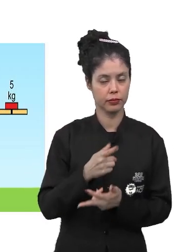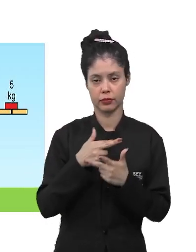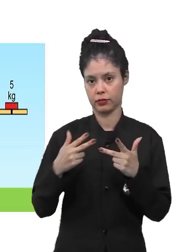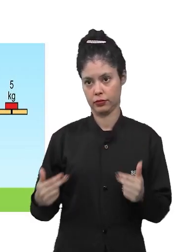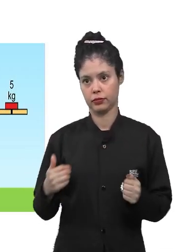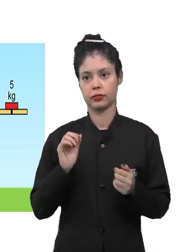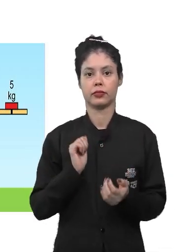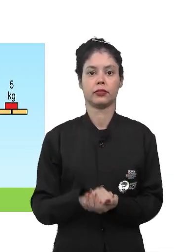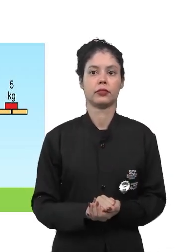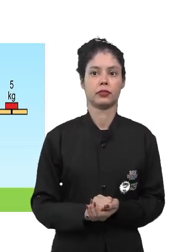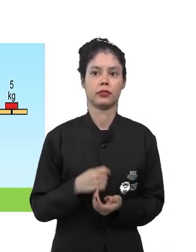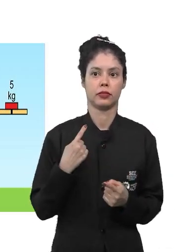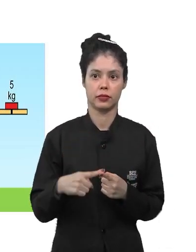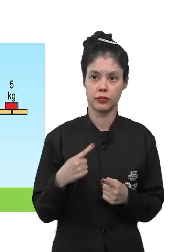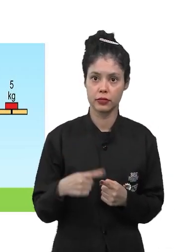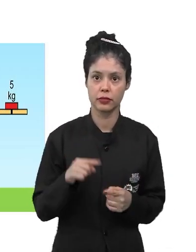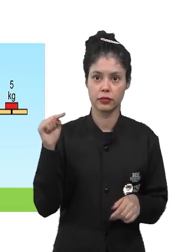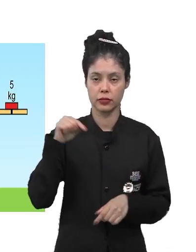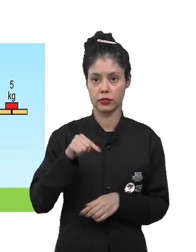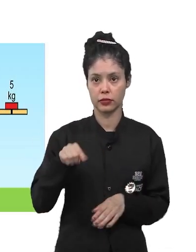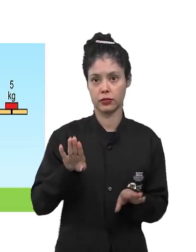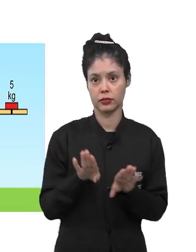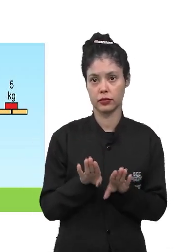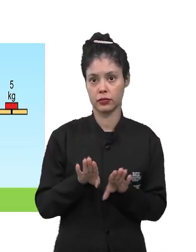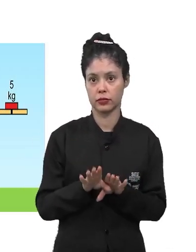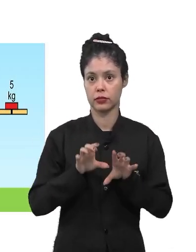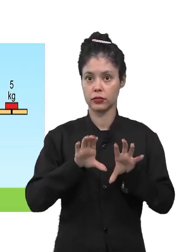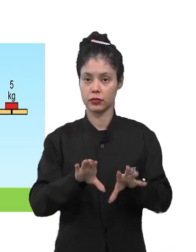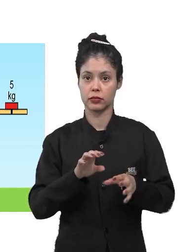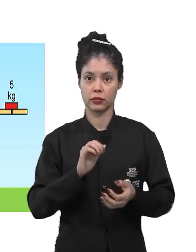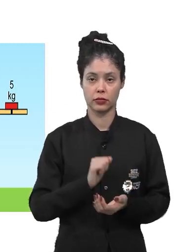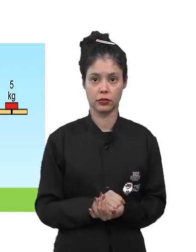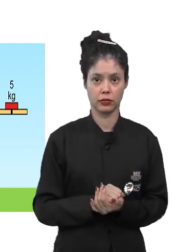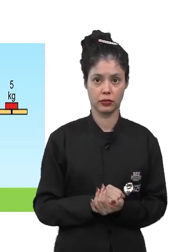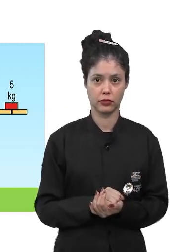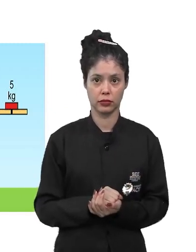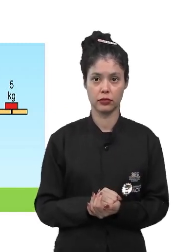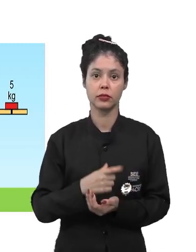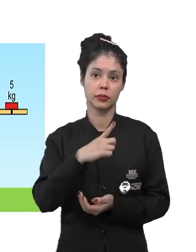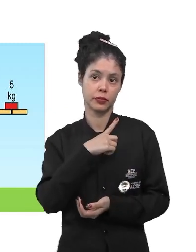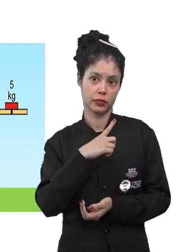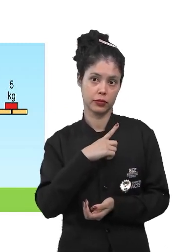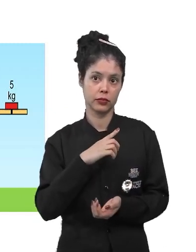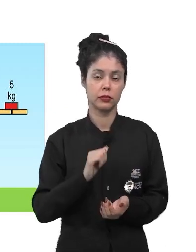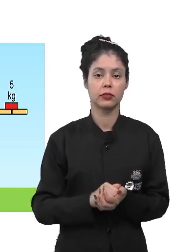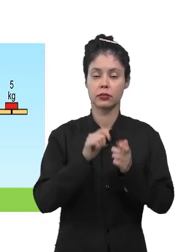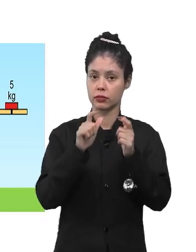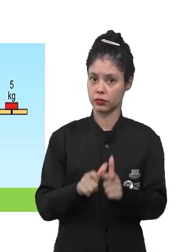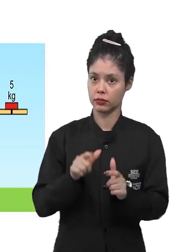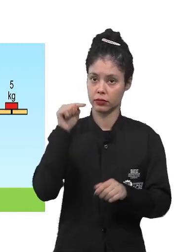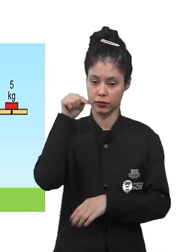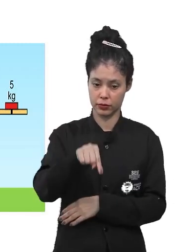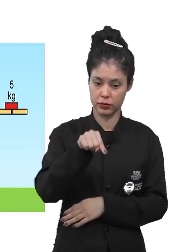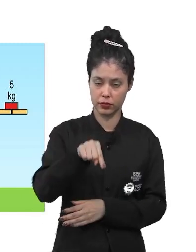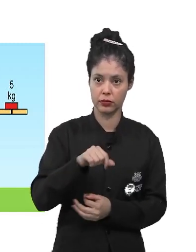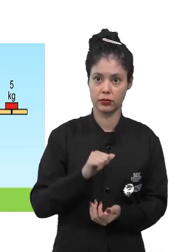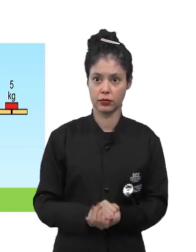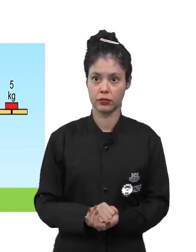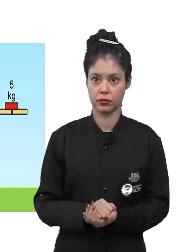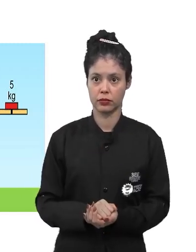forma, pessoal. O centro de massa, ele funciona dessa seguinte forma. Ele tem que estar localizado no seu centro